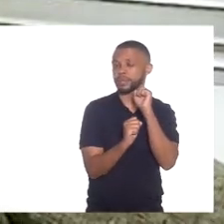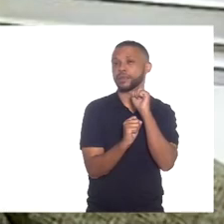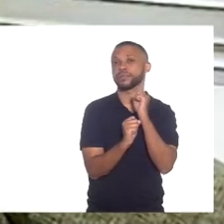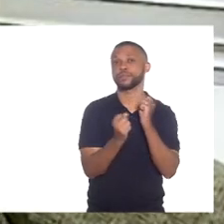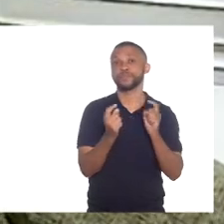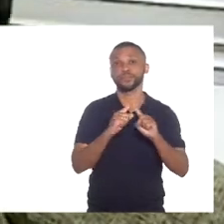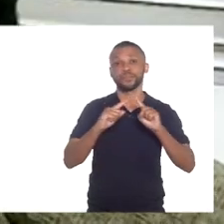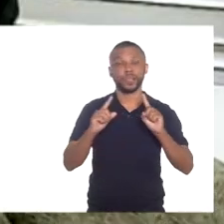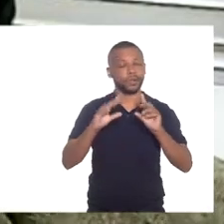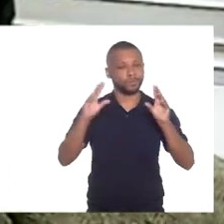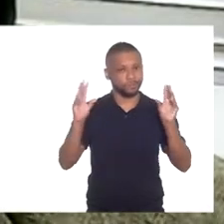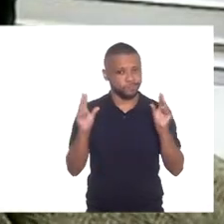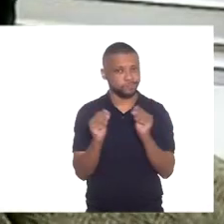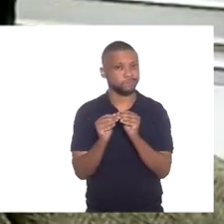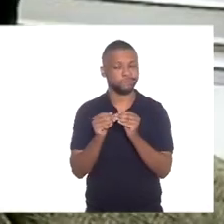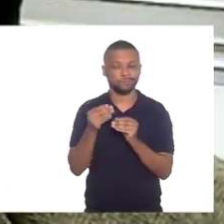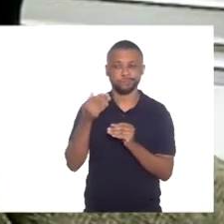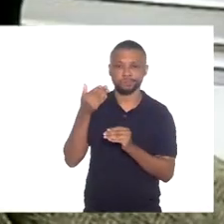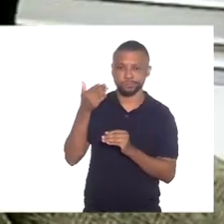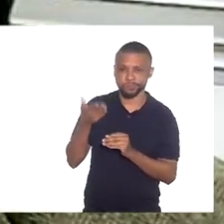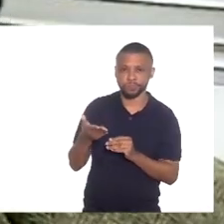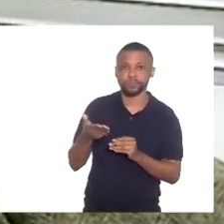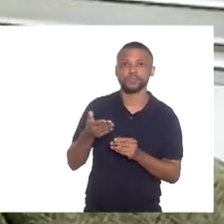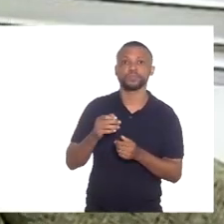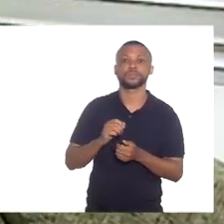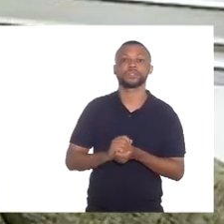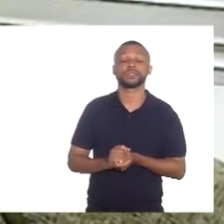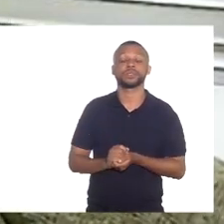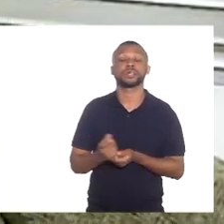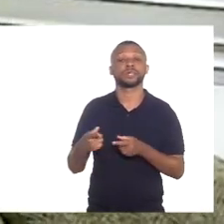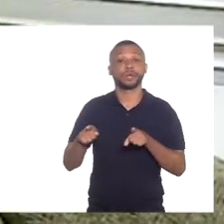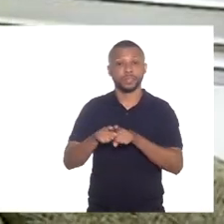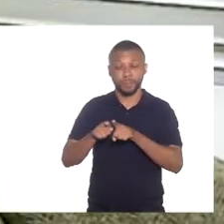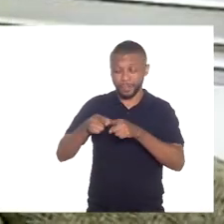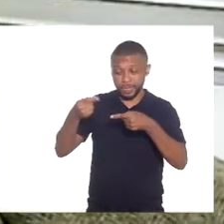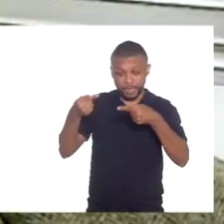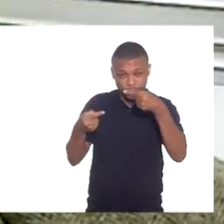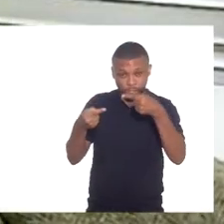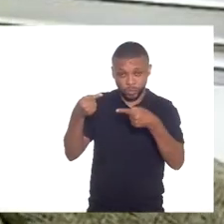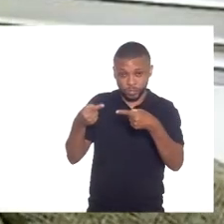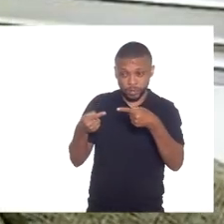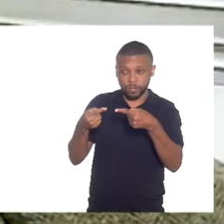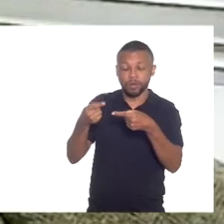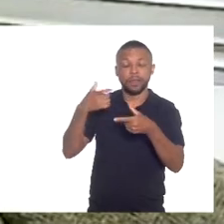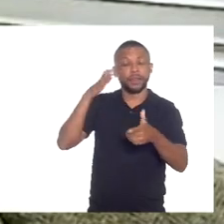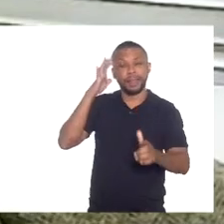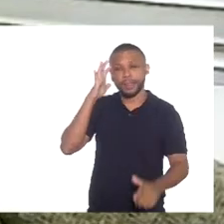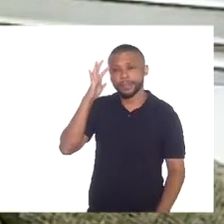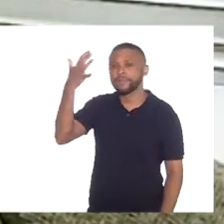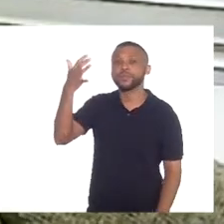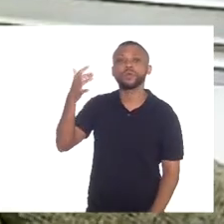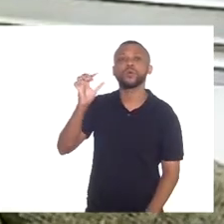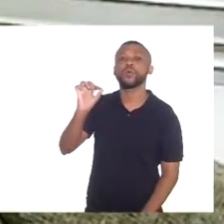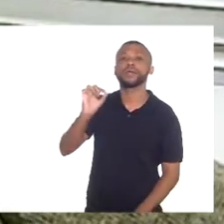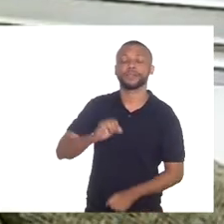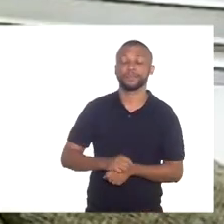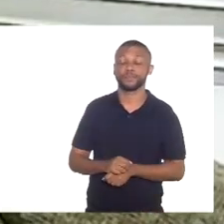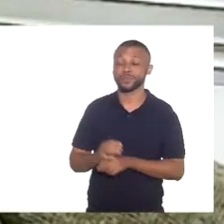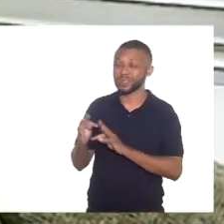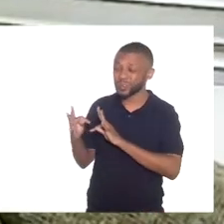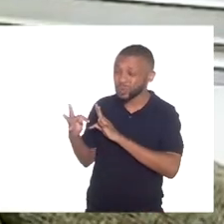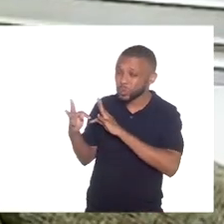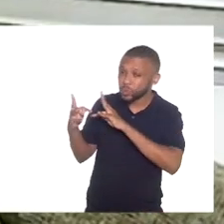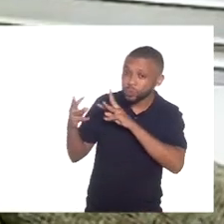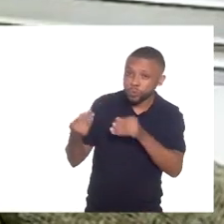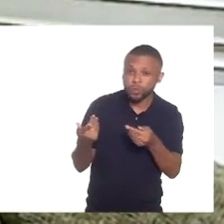com o Dalbrec, e que definiu que toda plataforma